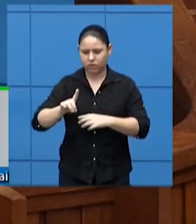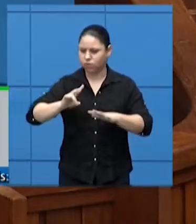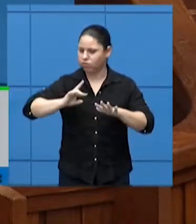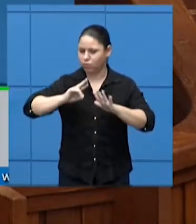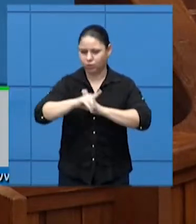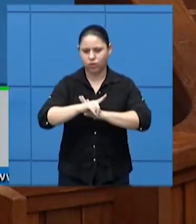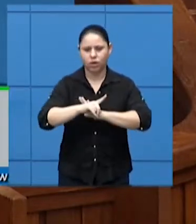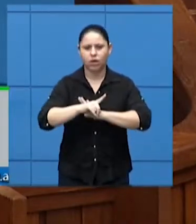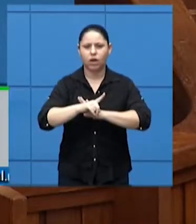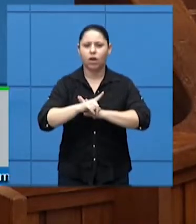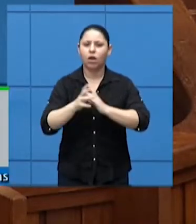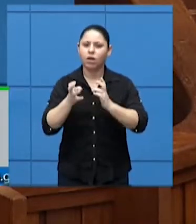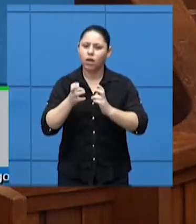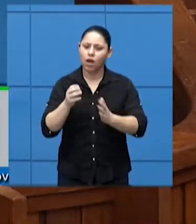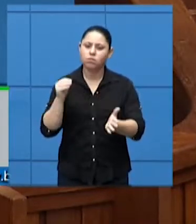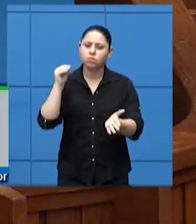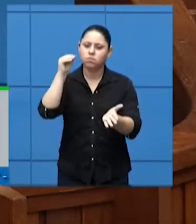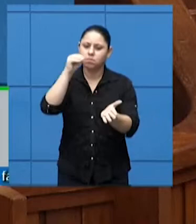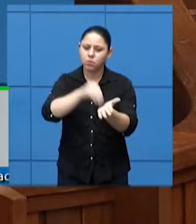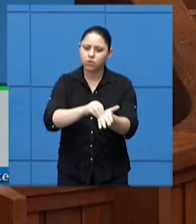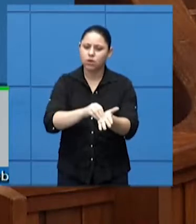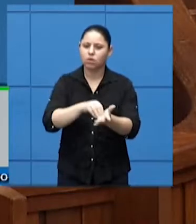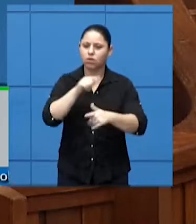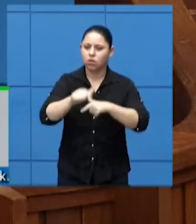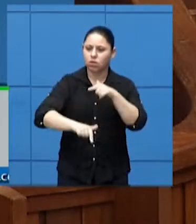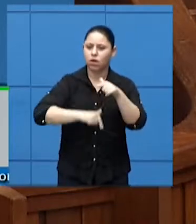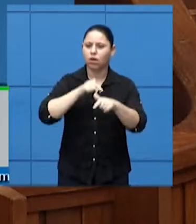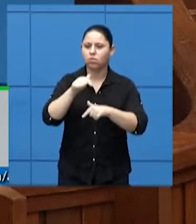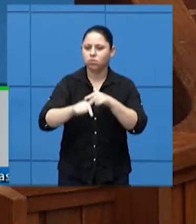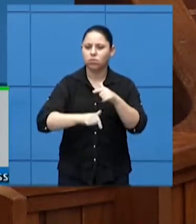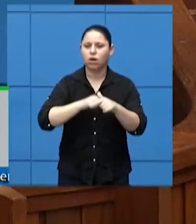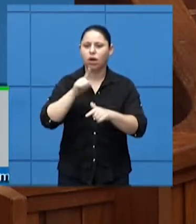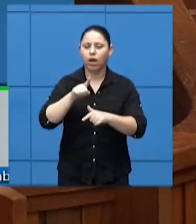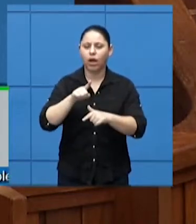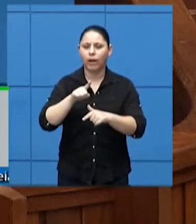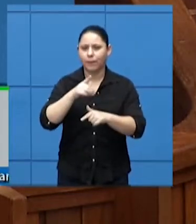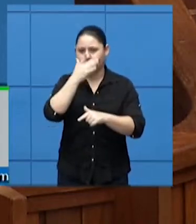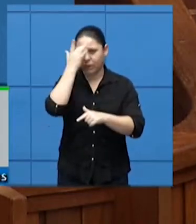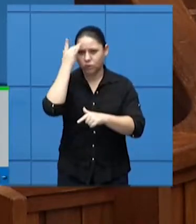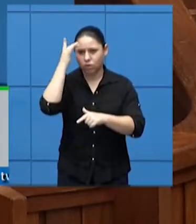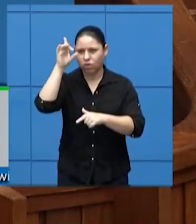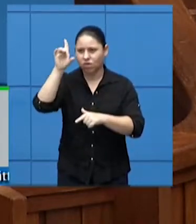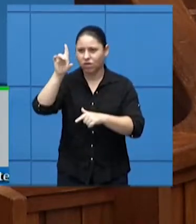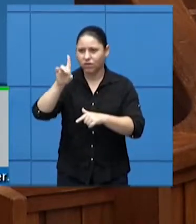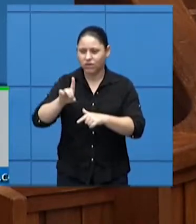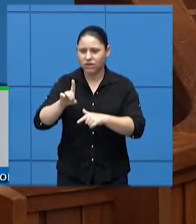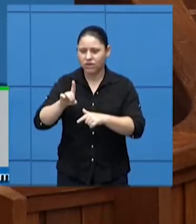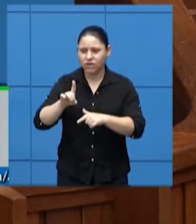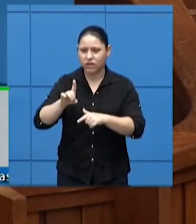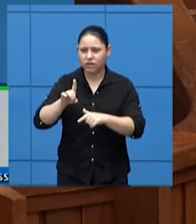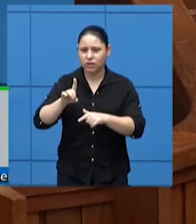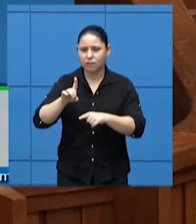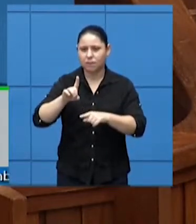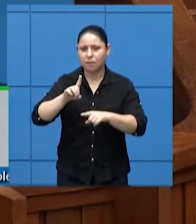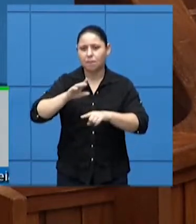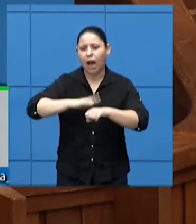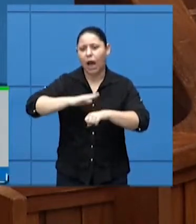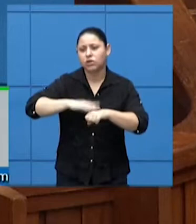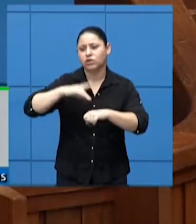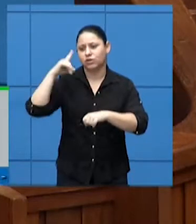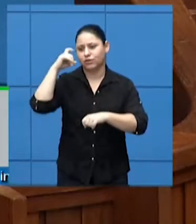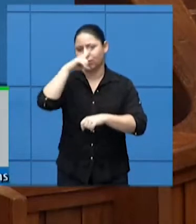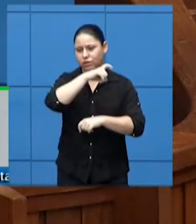queremos frisar que o nosso trabalho são com aquelas pessoas com maiores comprometimentos. E seguimos exatamente